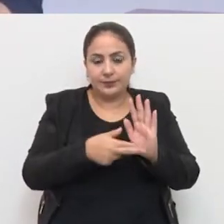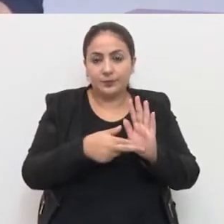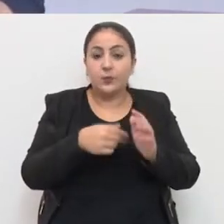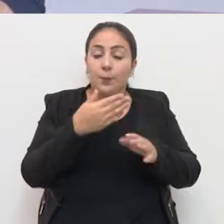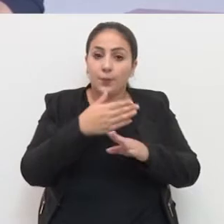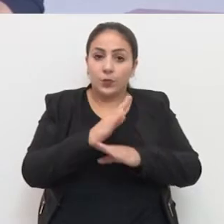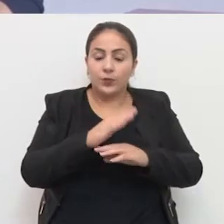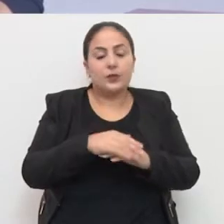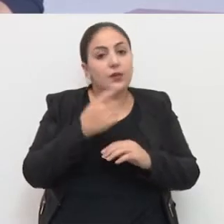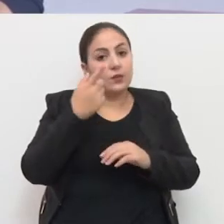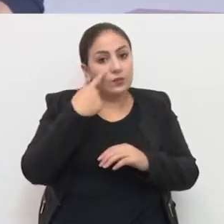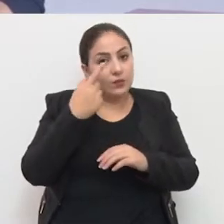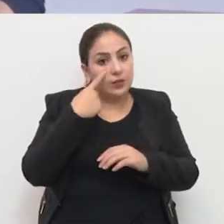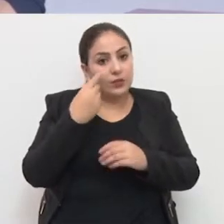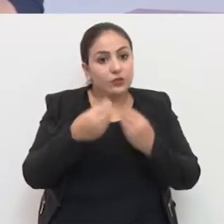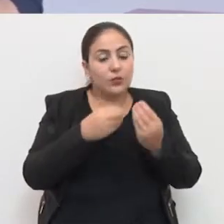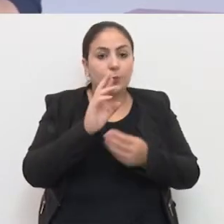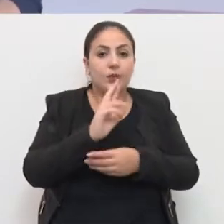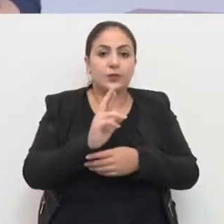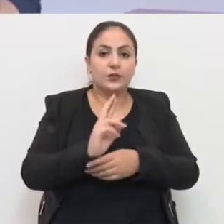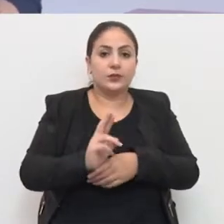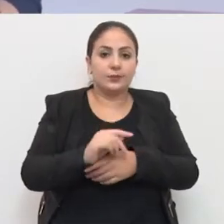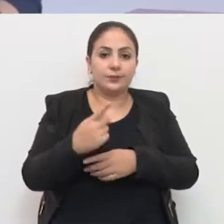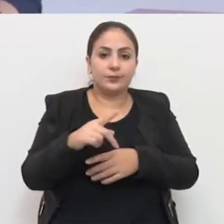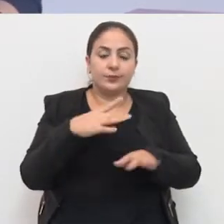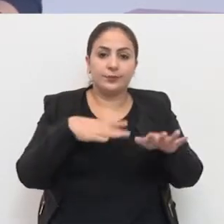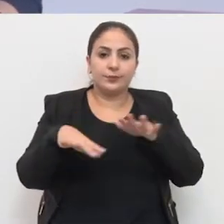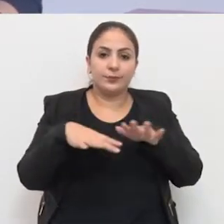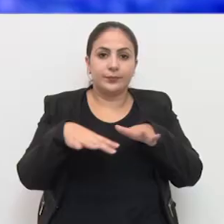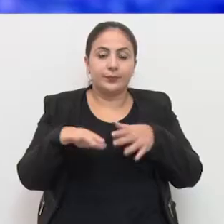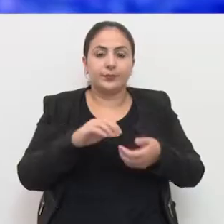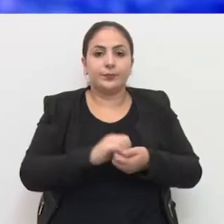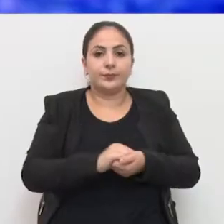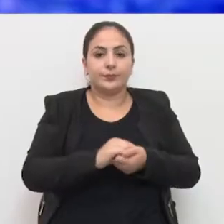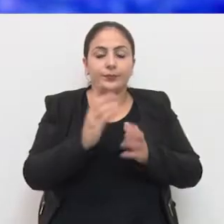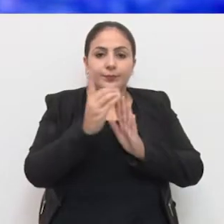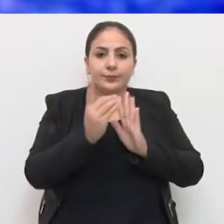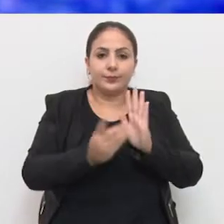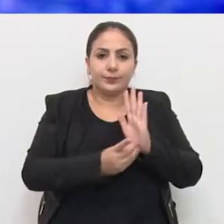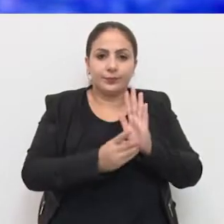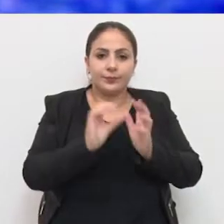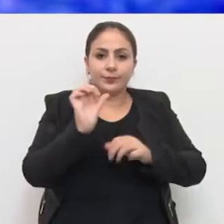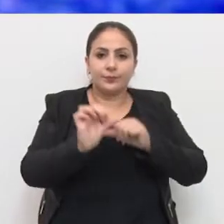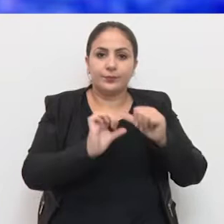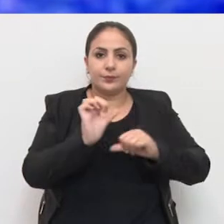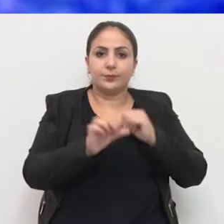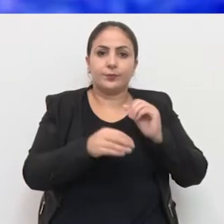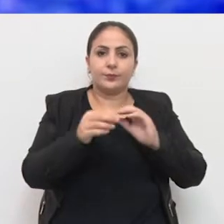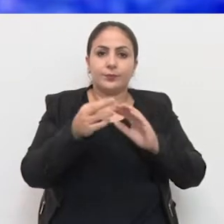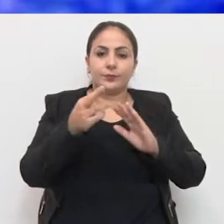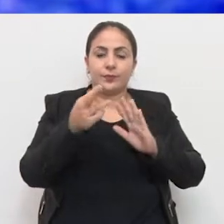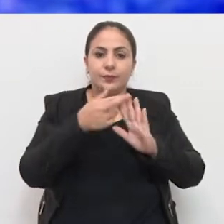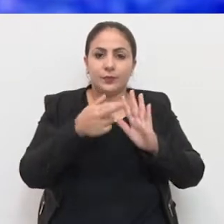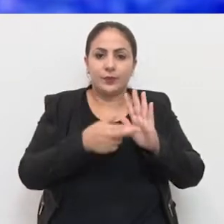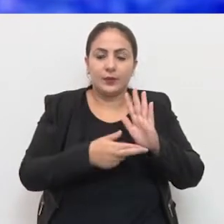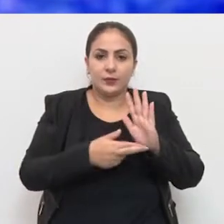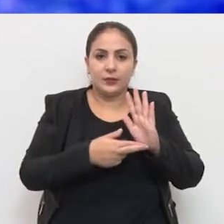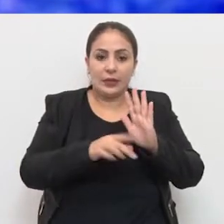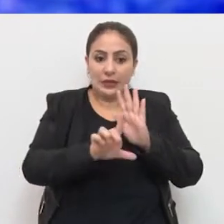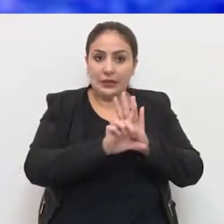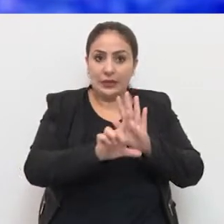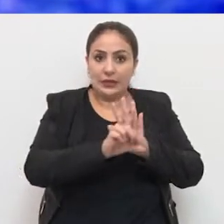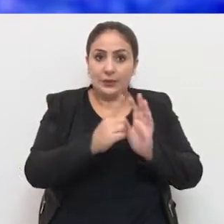aprovada. Veja então o resultado deste movimento. O decreto modifica uma norma em vigor desde